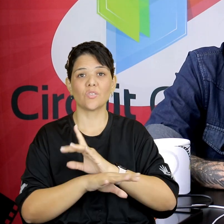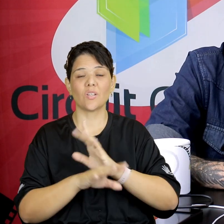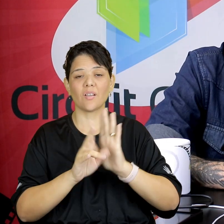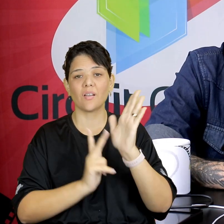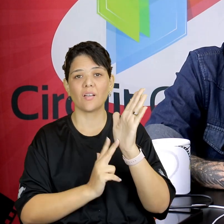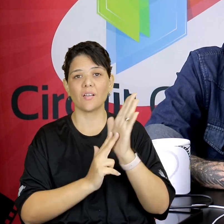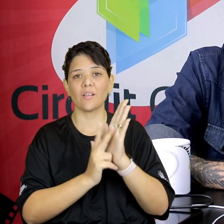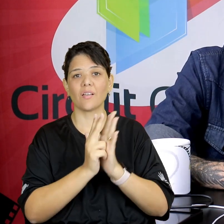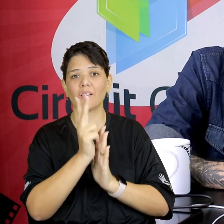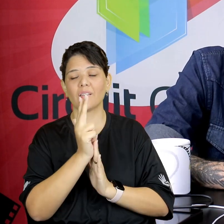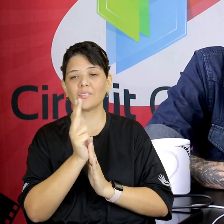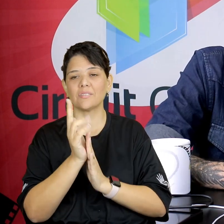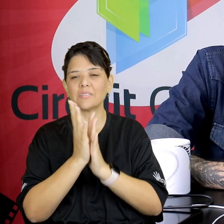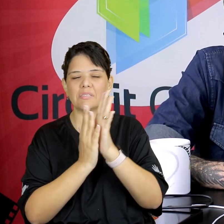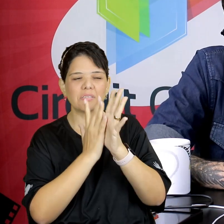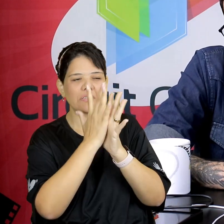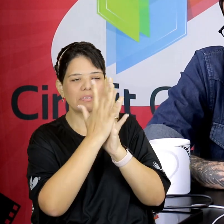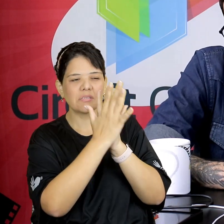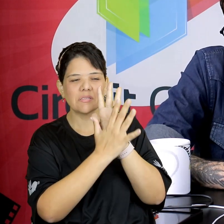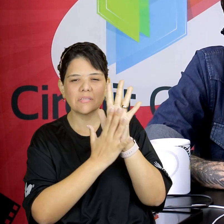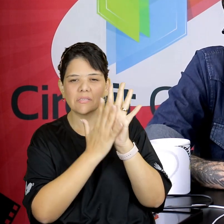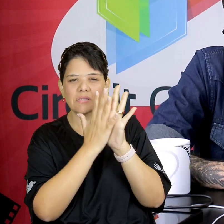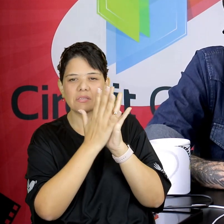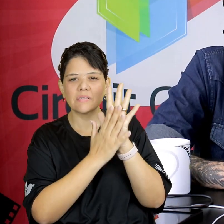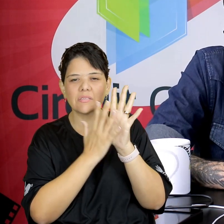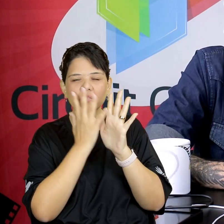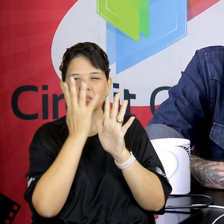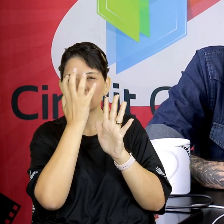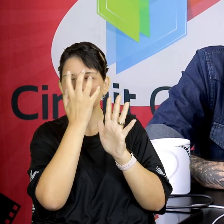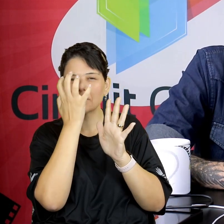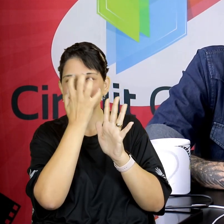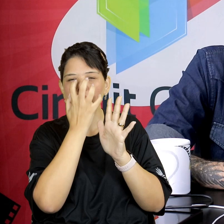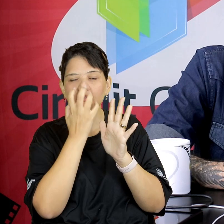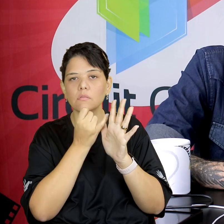Ah, eu sugiro você renderizar de novo.